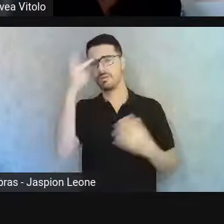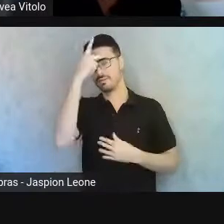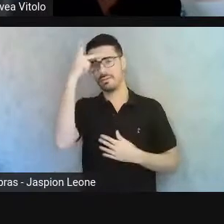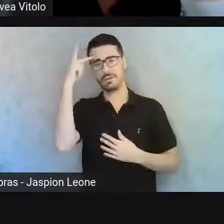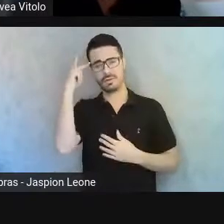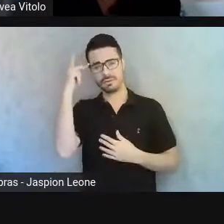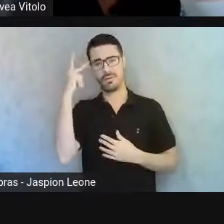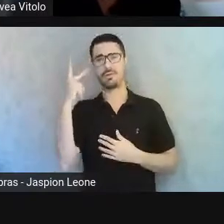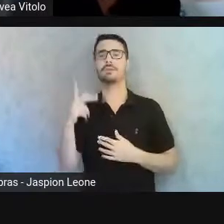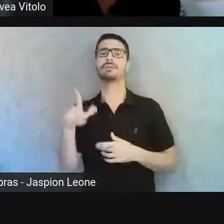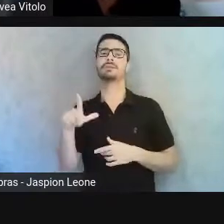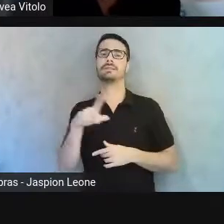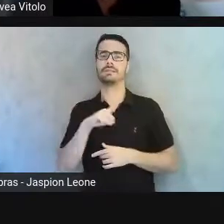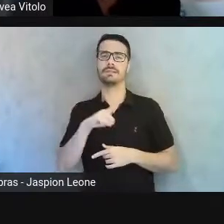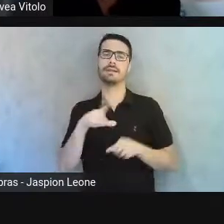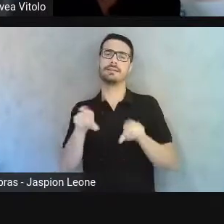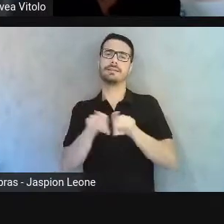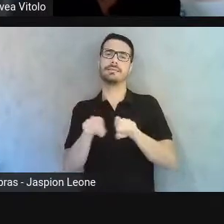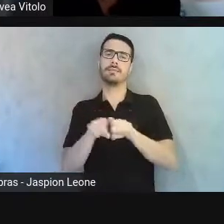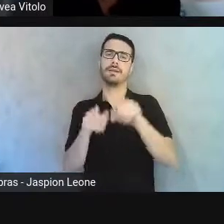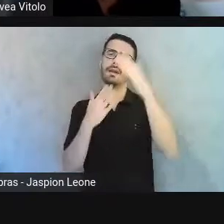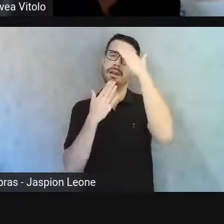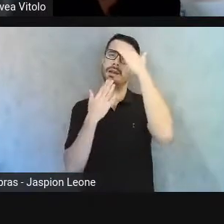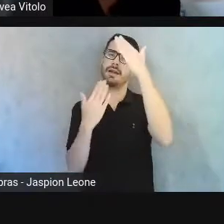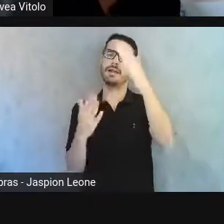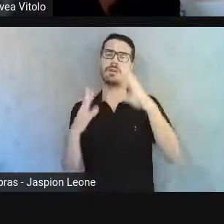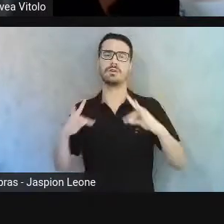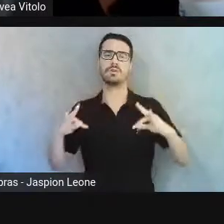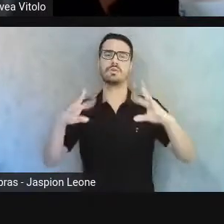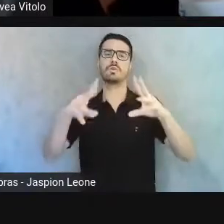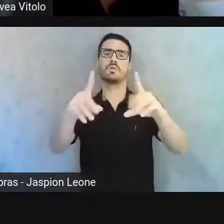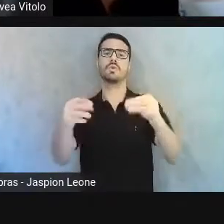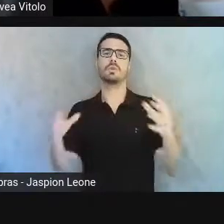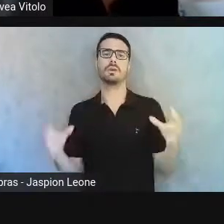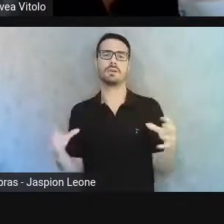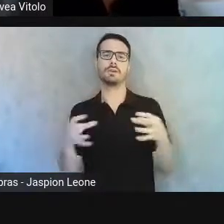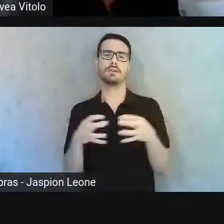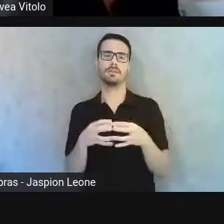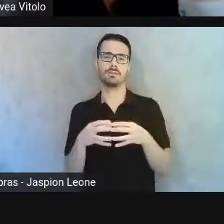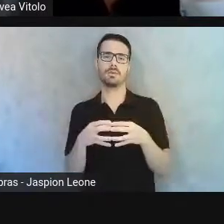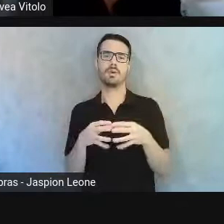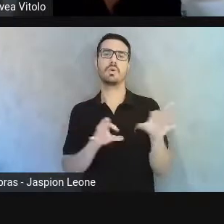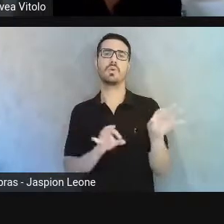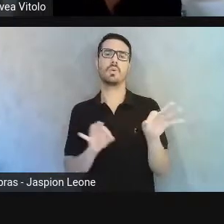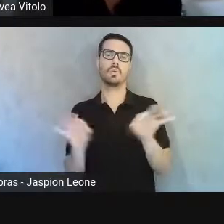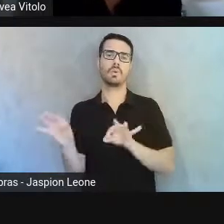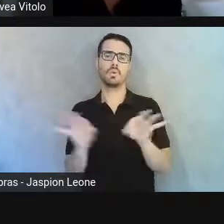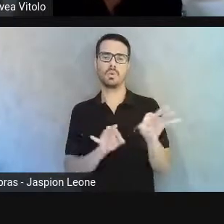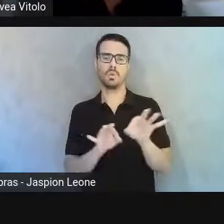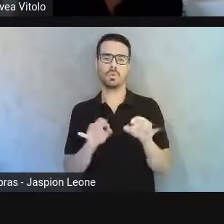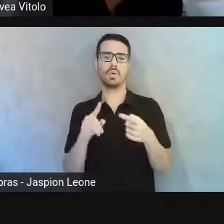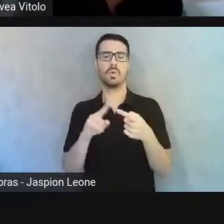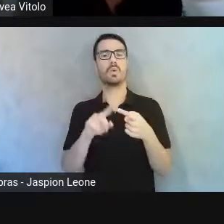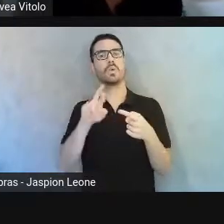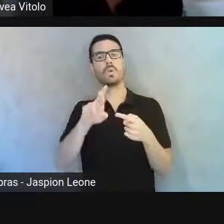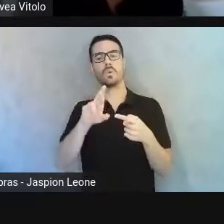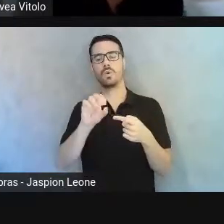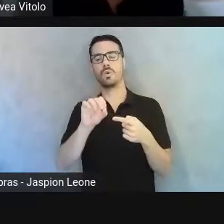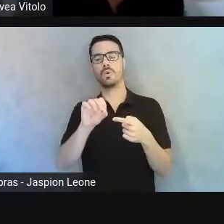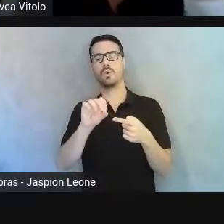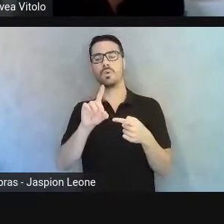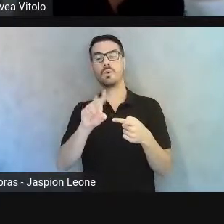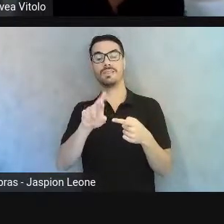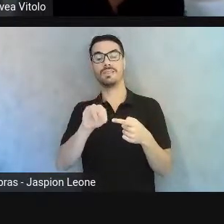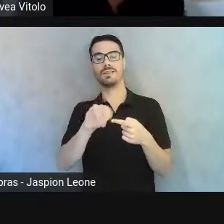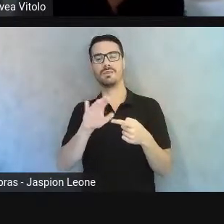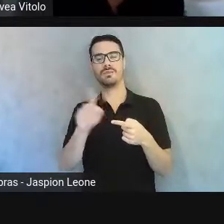eu tenho também que agradecer aqui a toda a equipe que ajudou nessa organização. O Rodrigo, que faz tudo acontecer ali nos